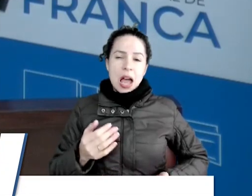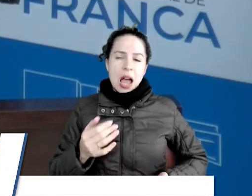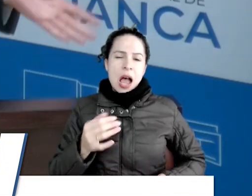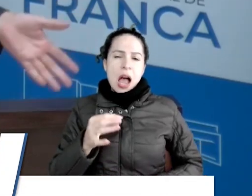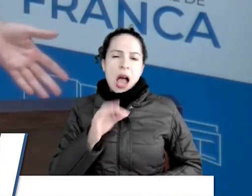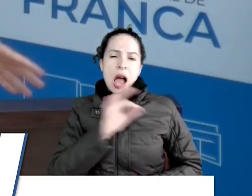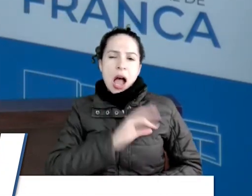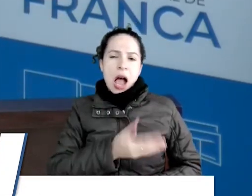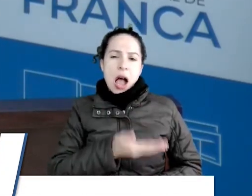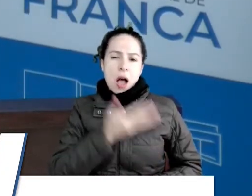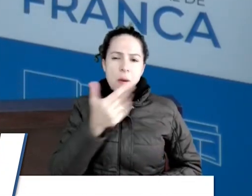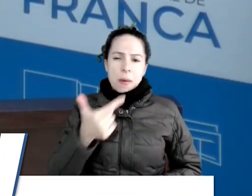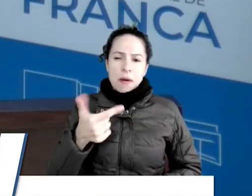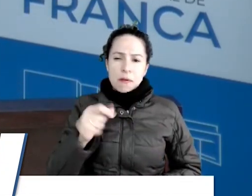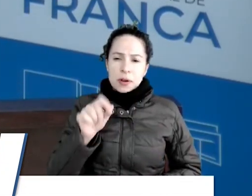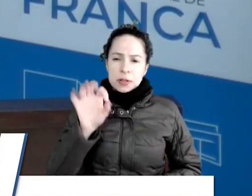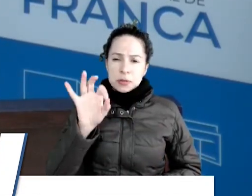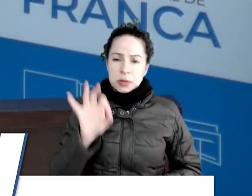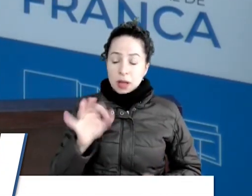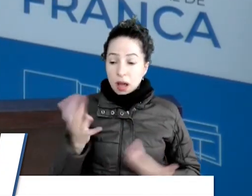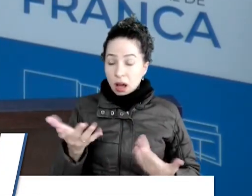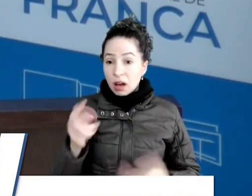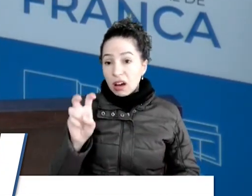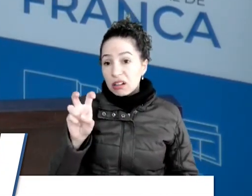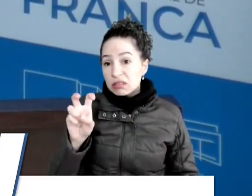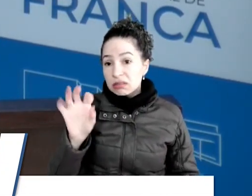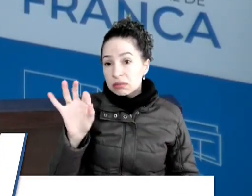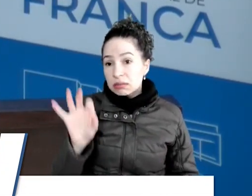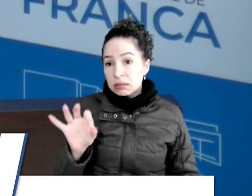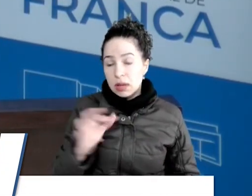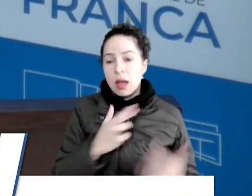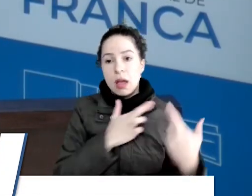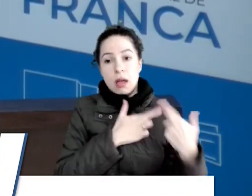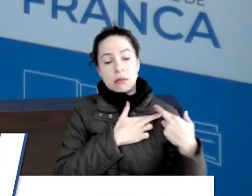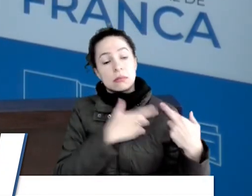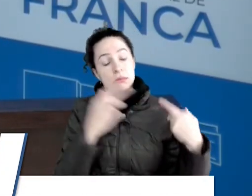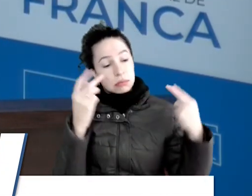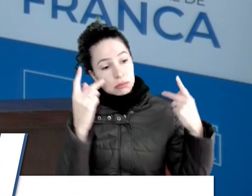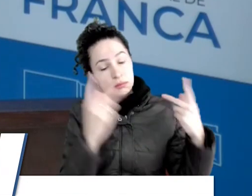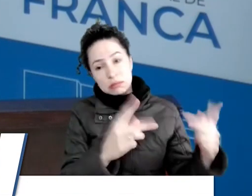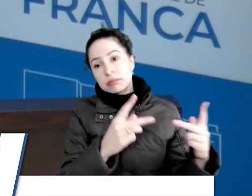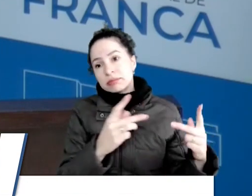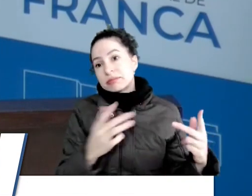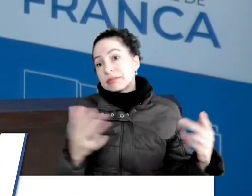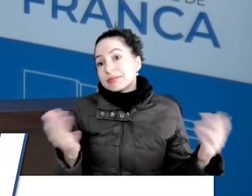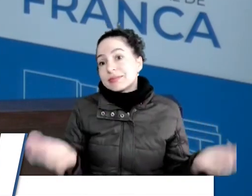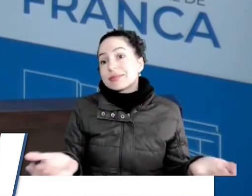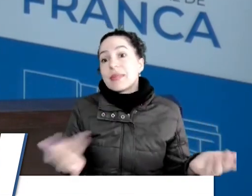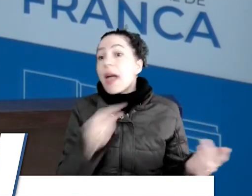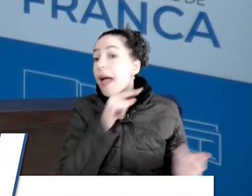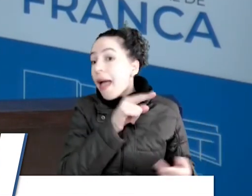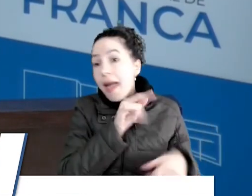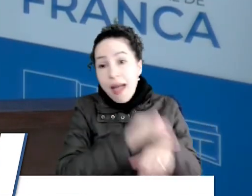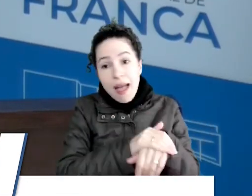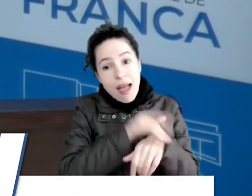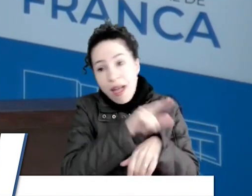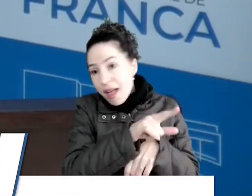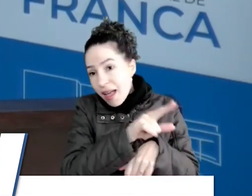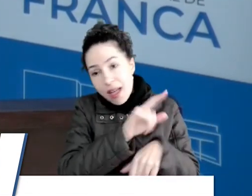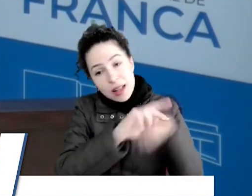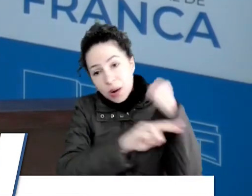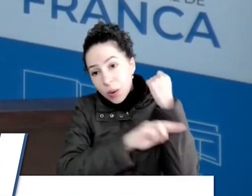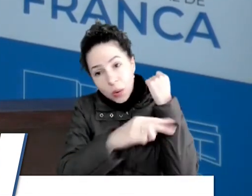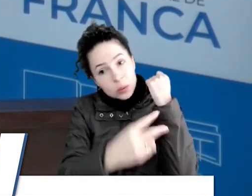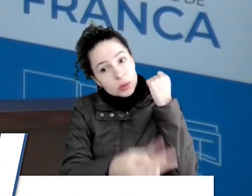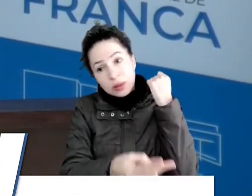agora vai dar 5%, e essa responsabilidade é dele. Ele que causou tudo isso. E se